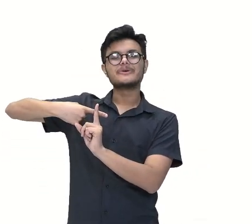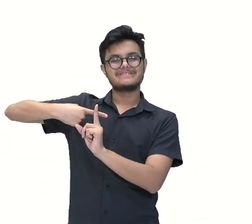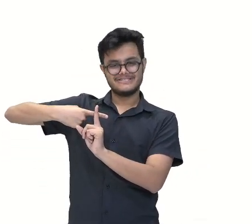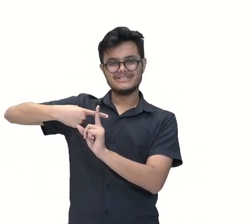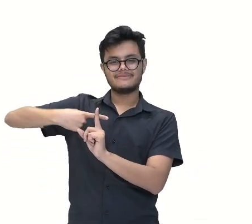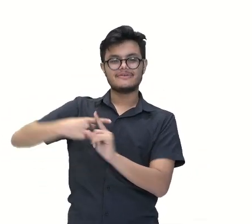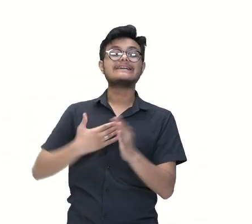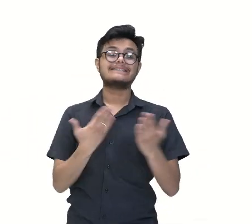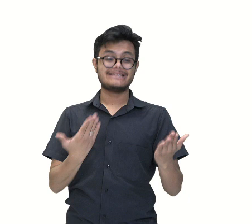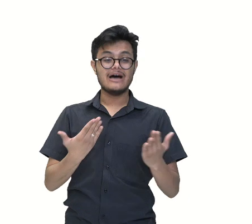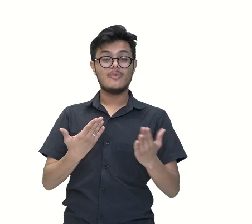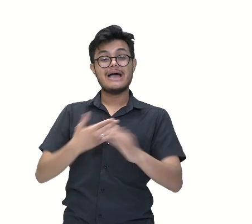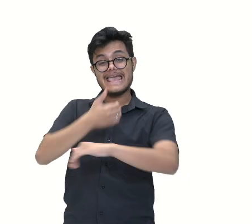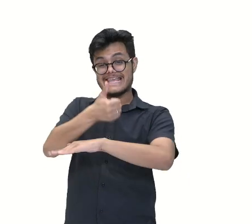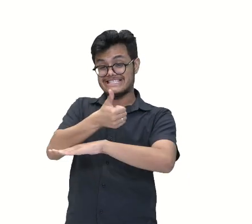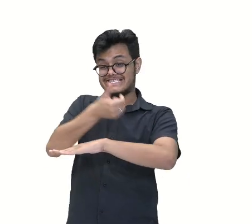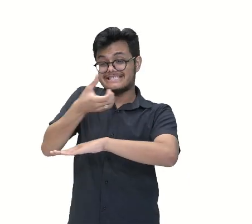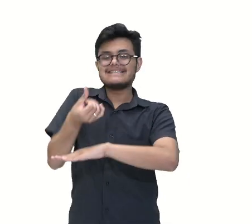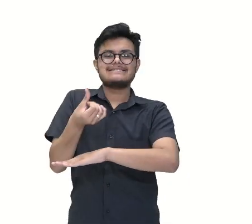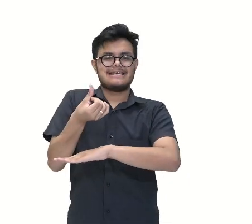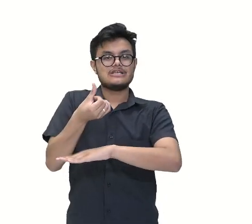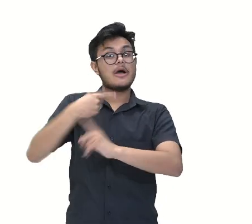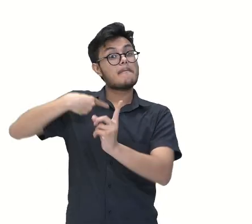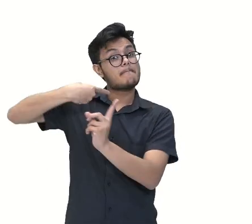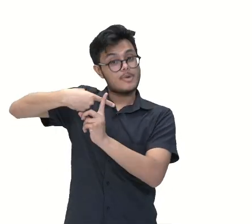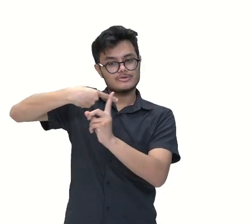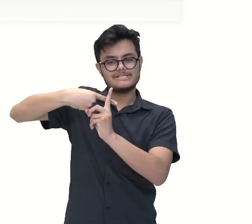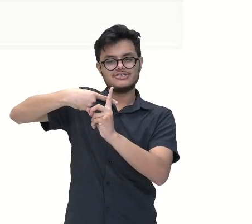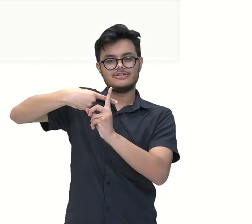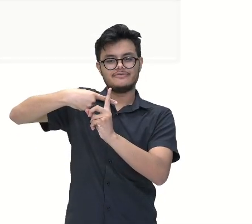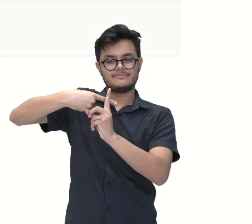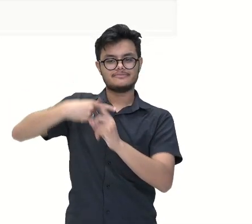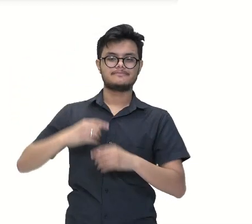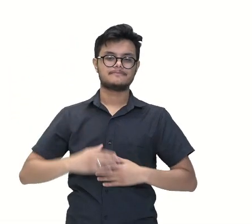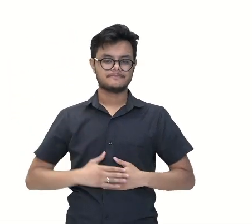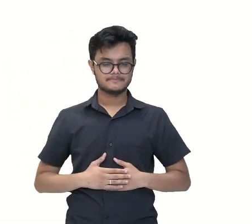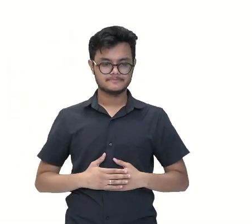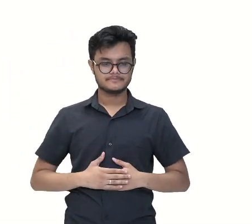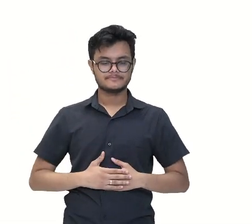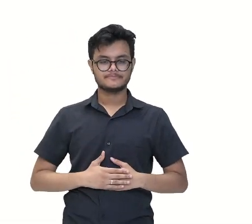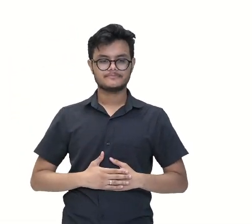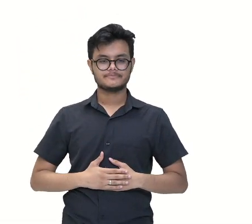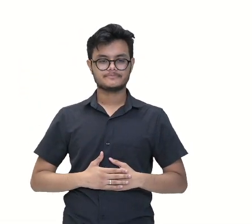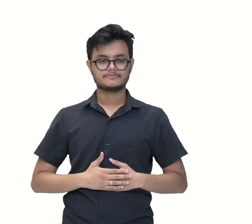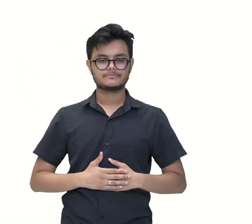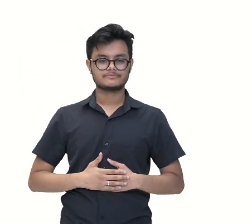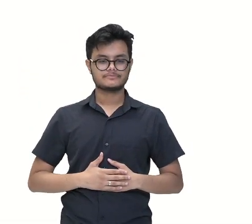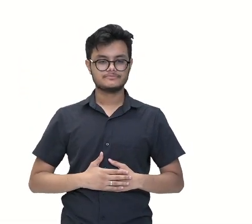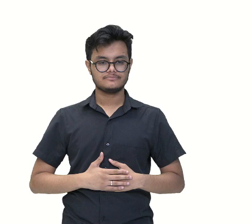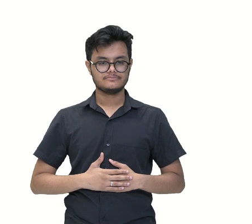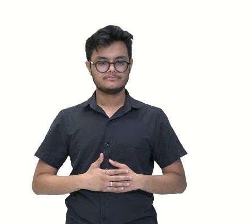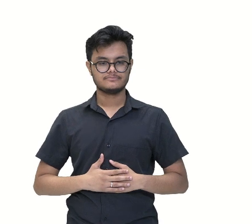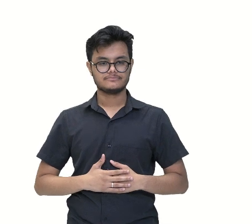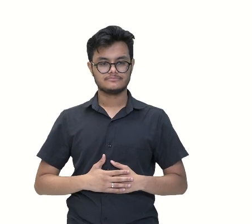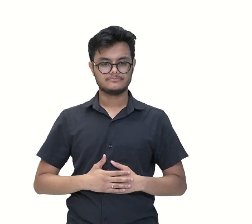vai dar mais. Então, o valor de b aqui, nesse caso, né, vai ser 16